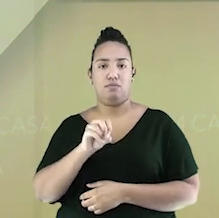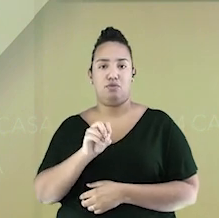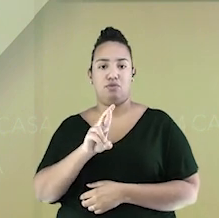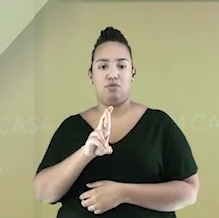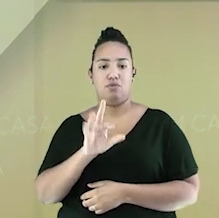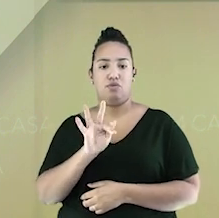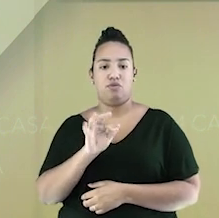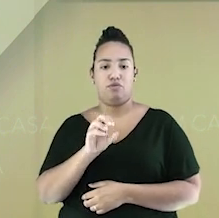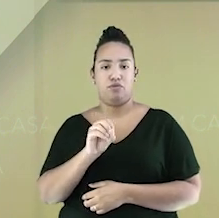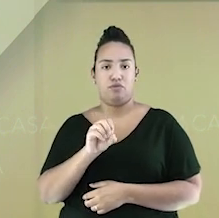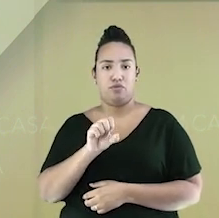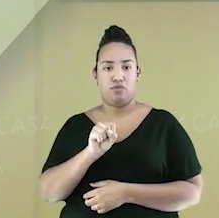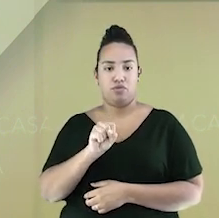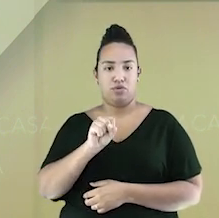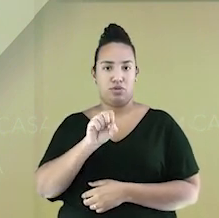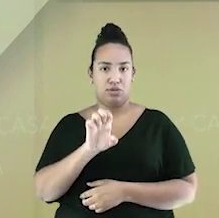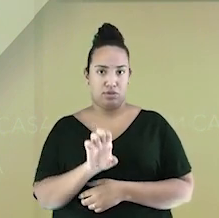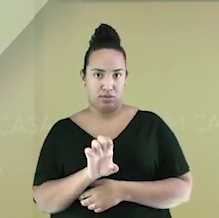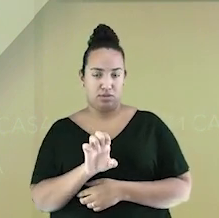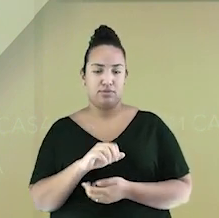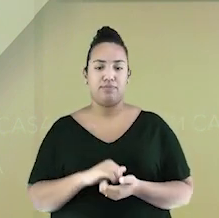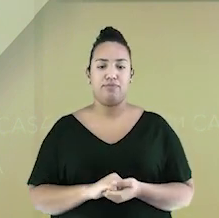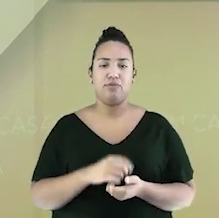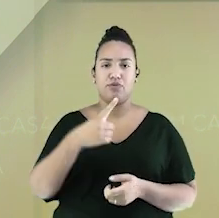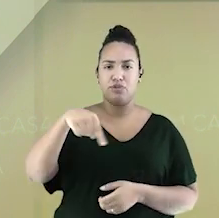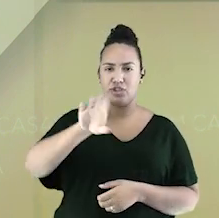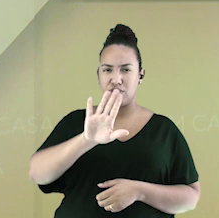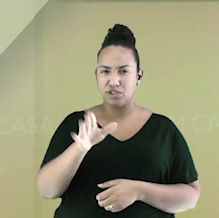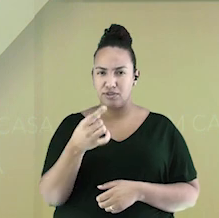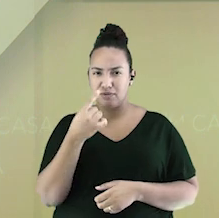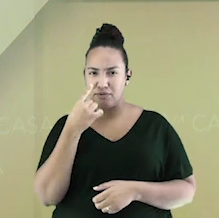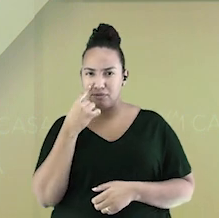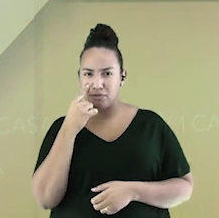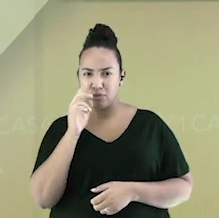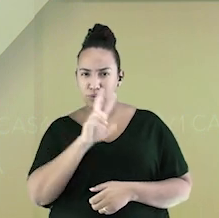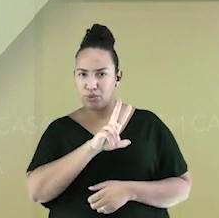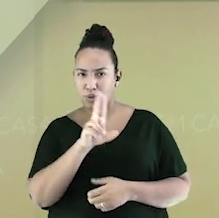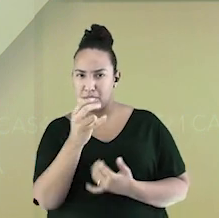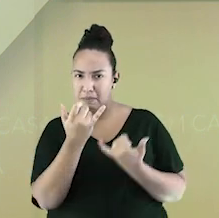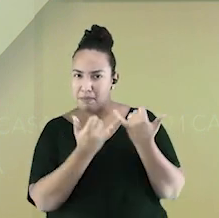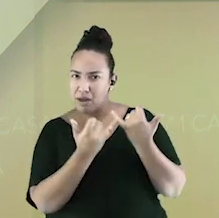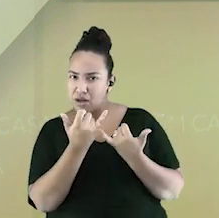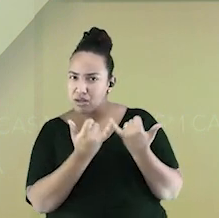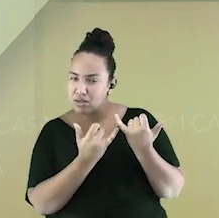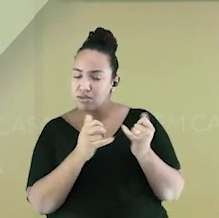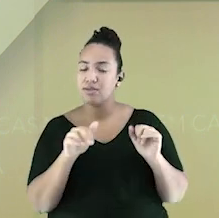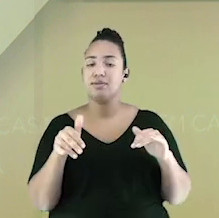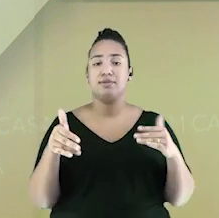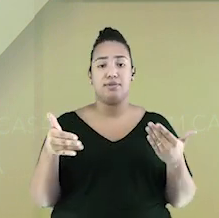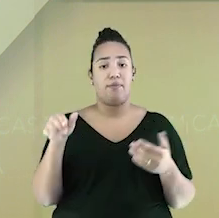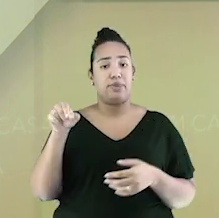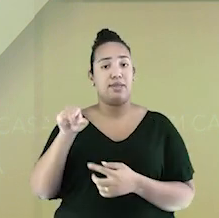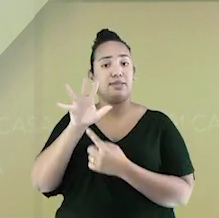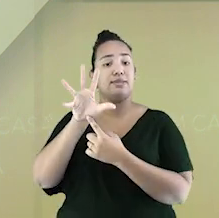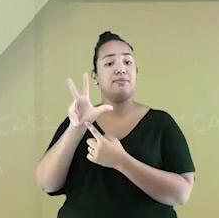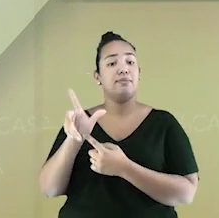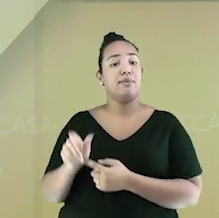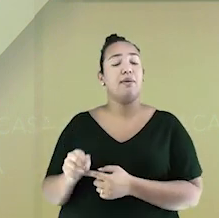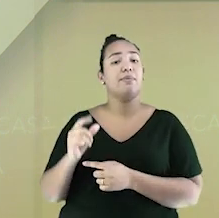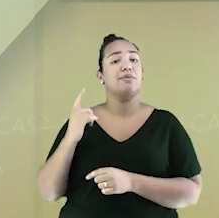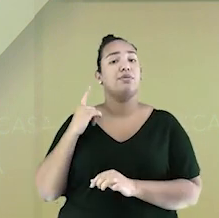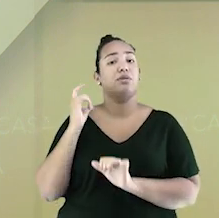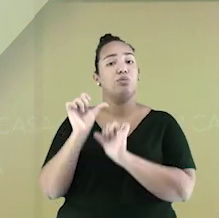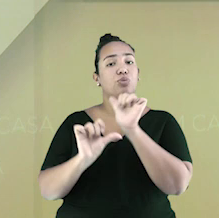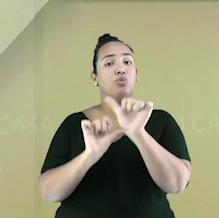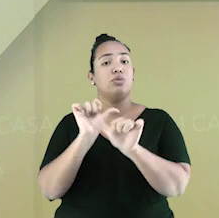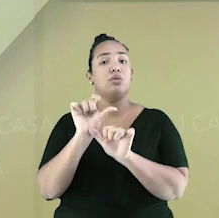geográfica. Vocês já ouviram falar de algum mapa parecido com esse? O mapa de anamorfose